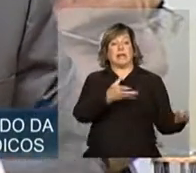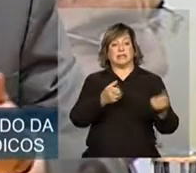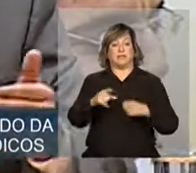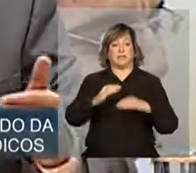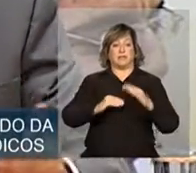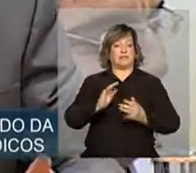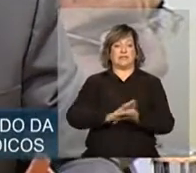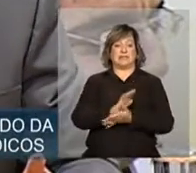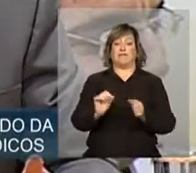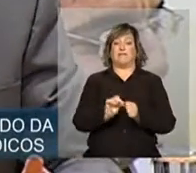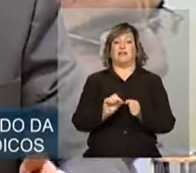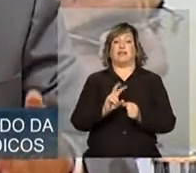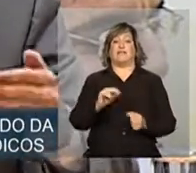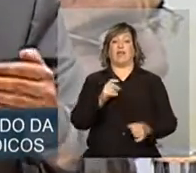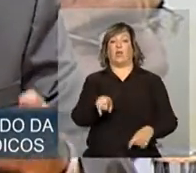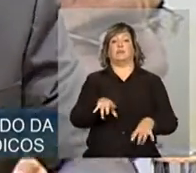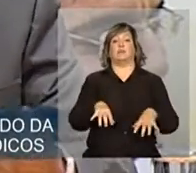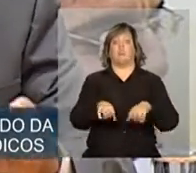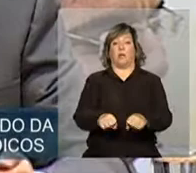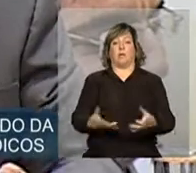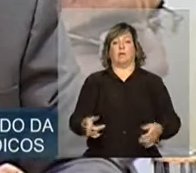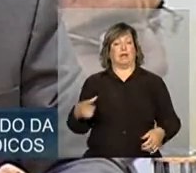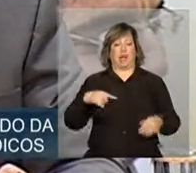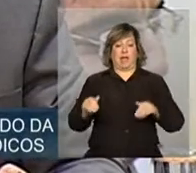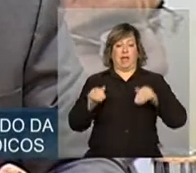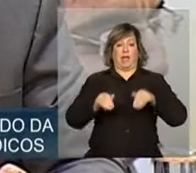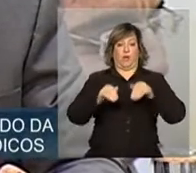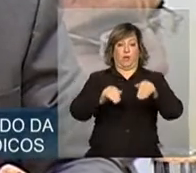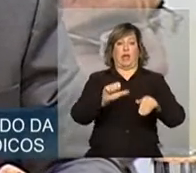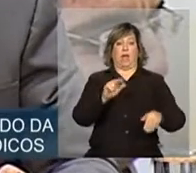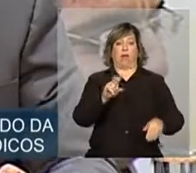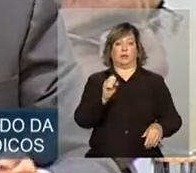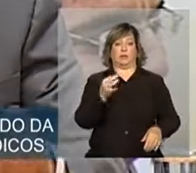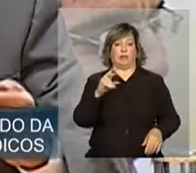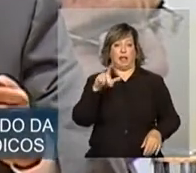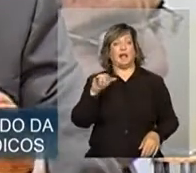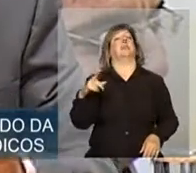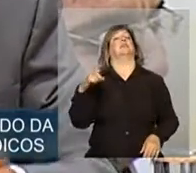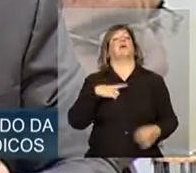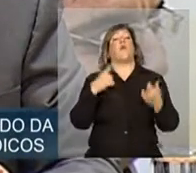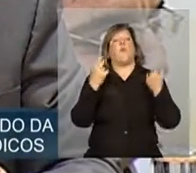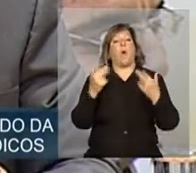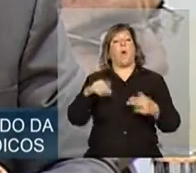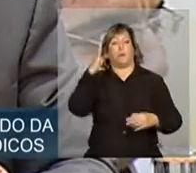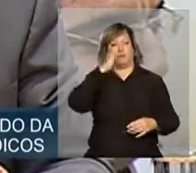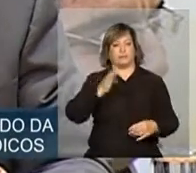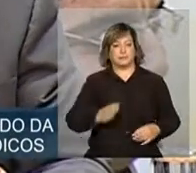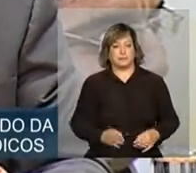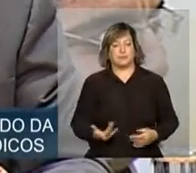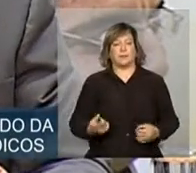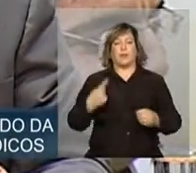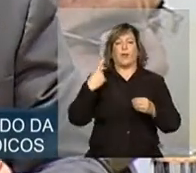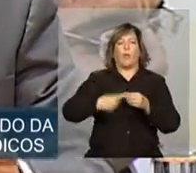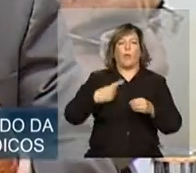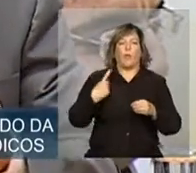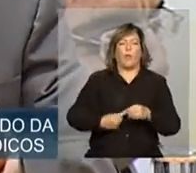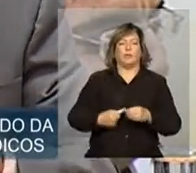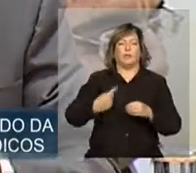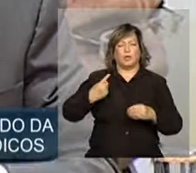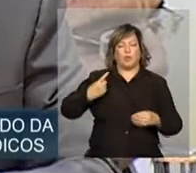diploma Austrália tem um programa exatamente idêntico o nosso onde para as áreas rurais da Austrália